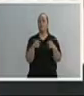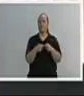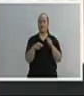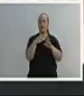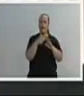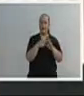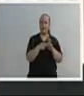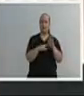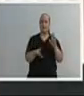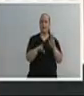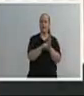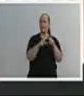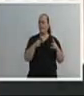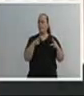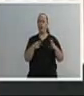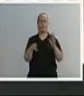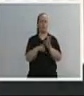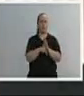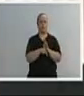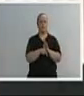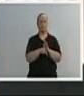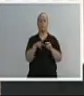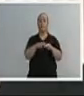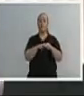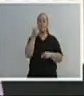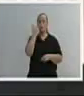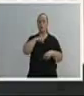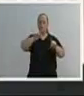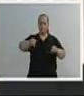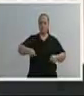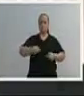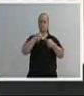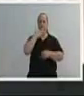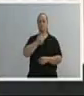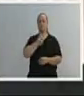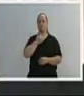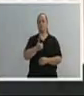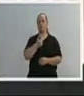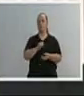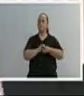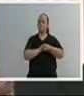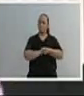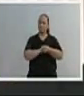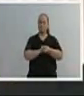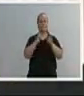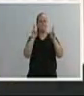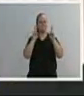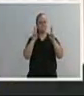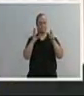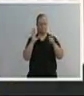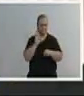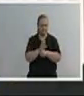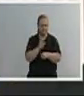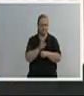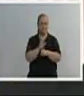regras aqui para enfrentar esses desafios que Vossa Excelência colocou muito bem. Parabenizo Vossa Excelência pelo tema, espero ter contribuído. E vamos juntos lutar,